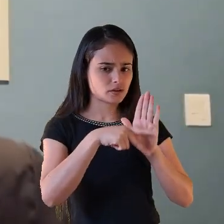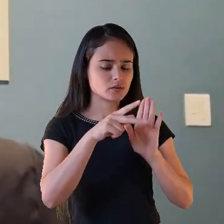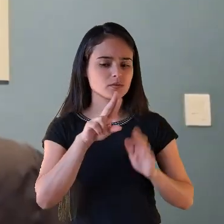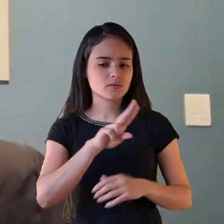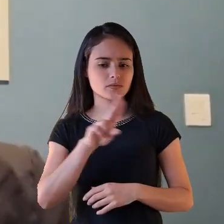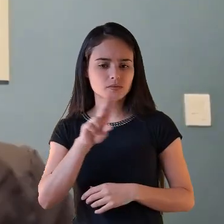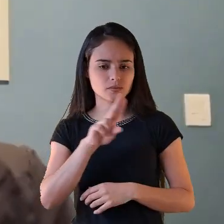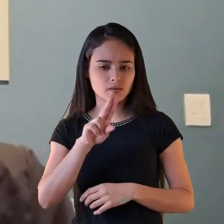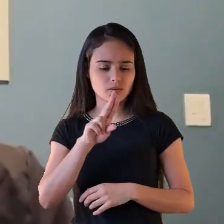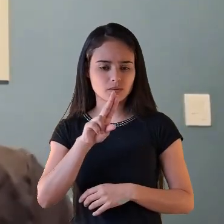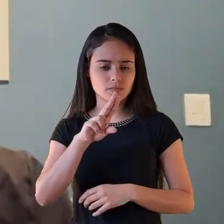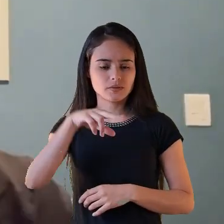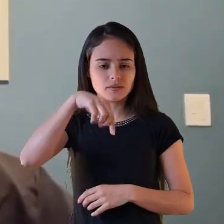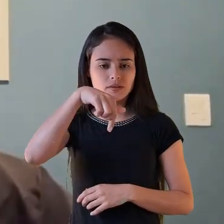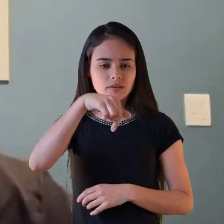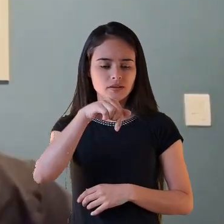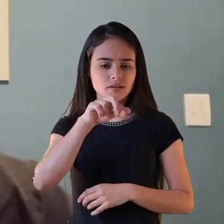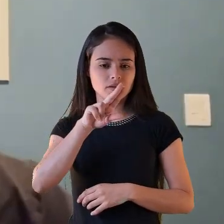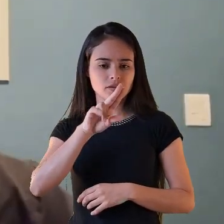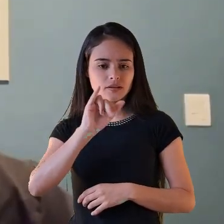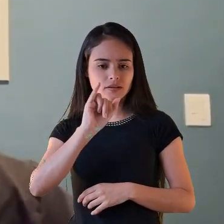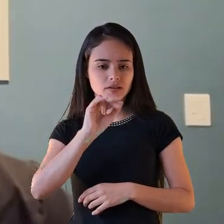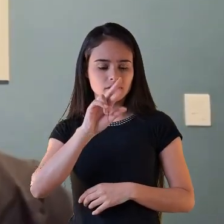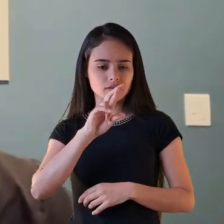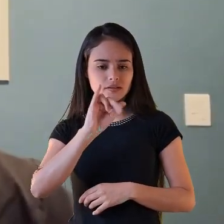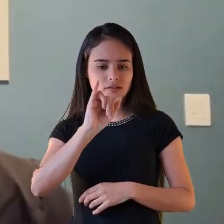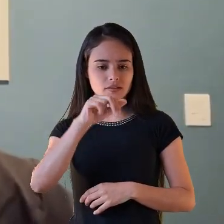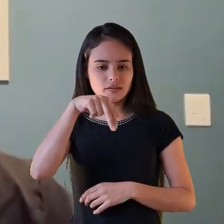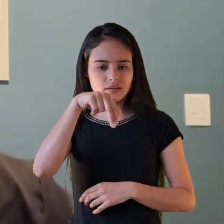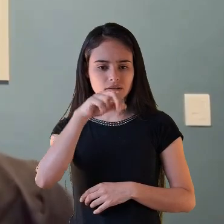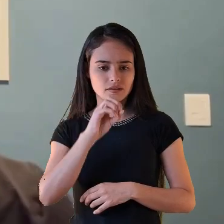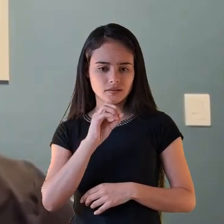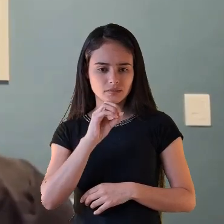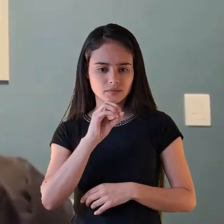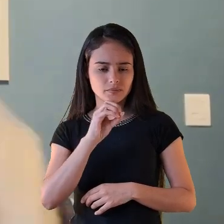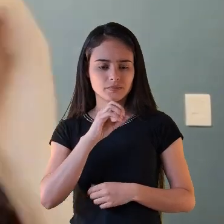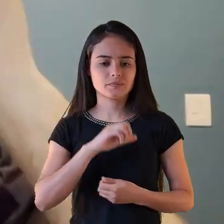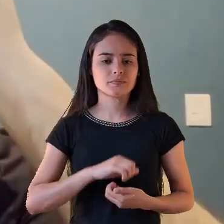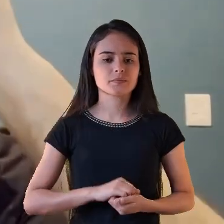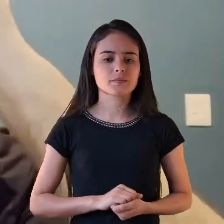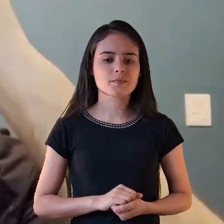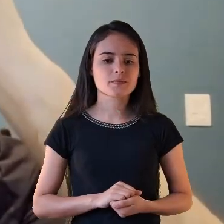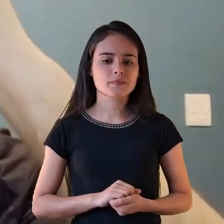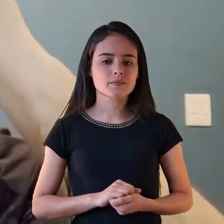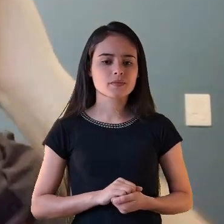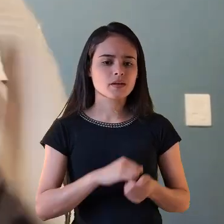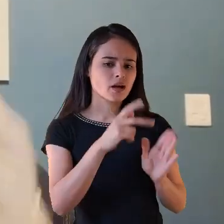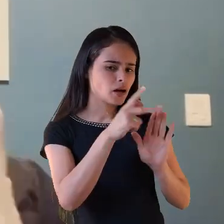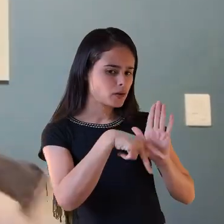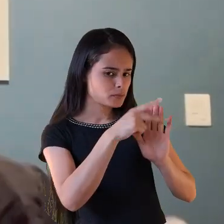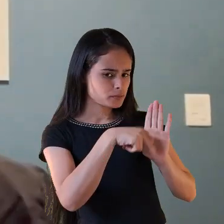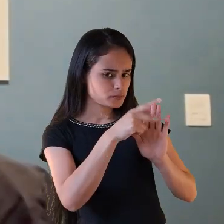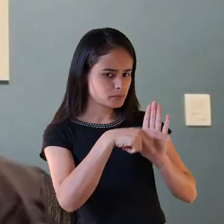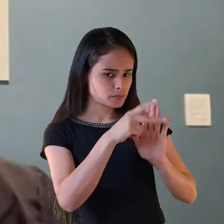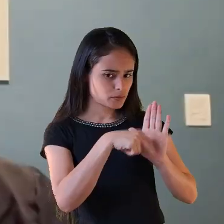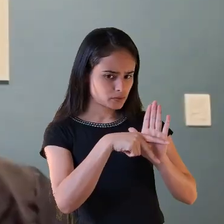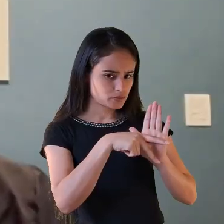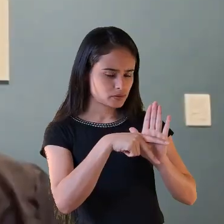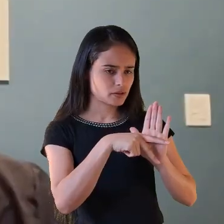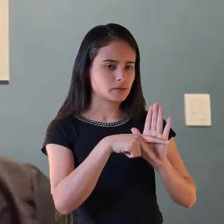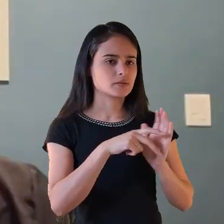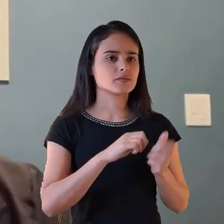enquanto mando esse abraço e esse agradecimento. O Projeto Querino foi um projeto lançado, um projeto